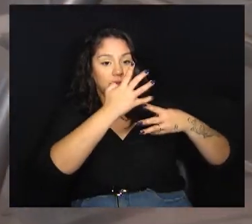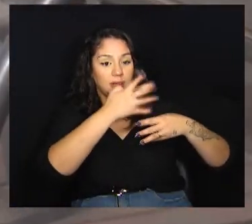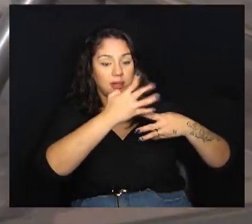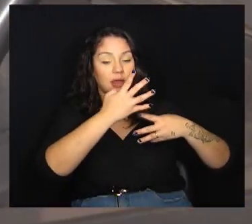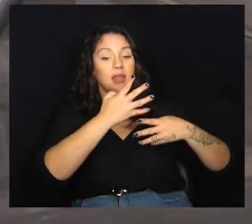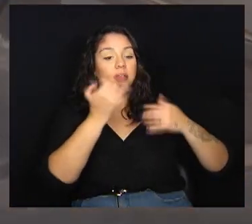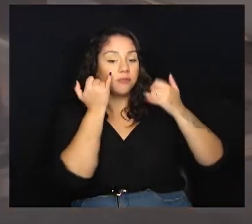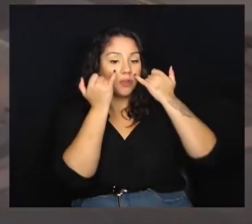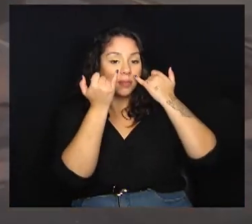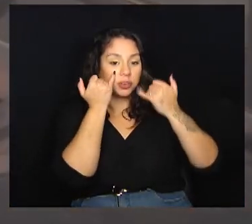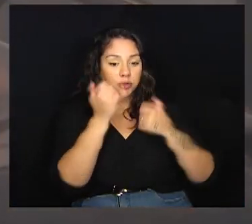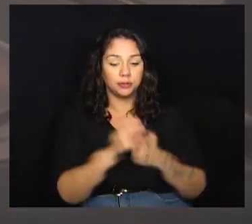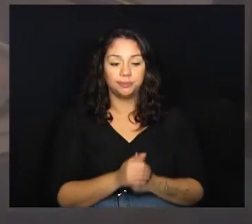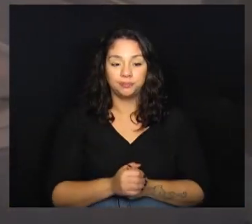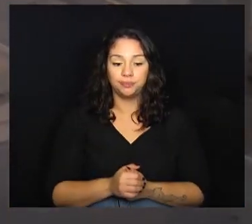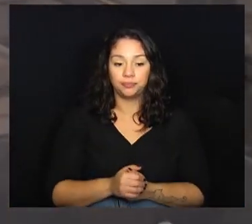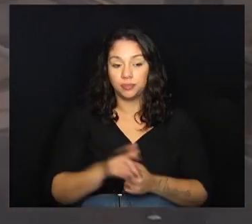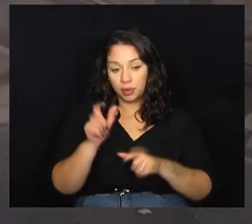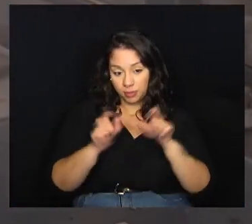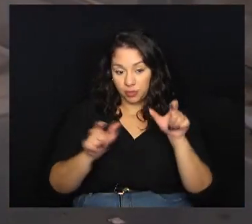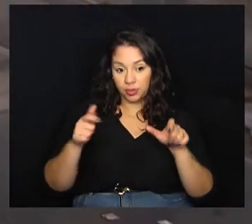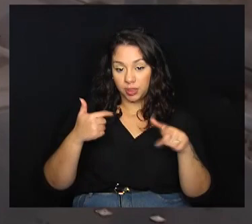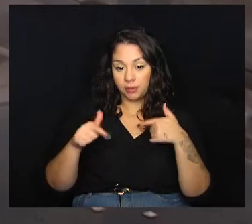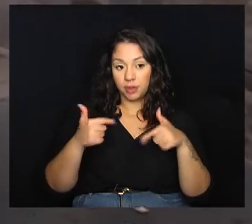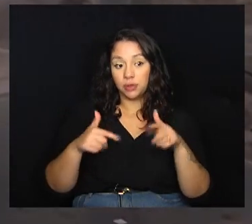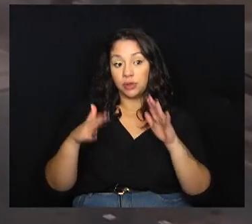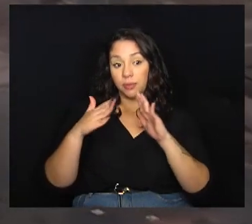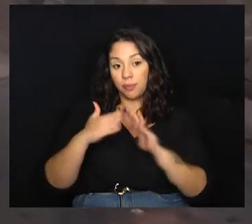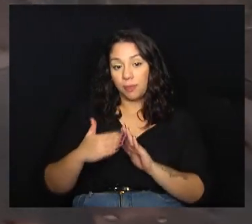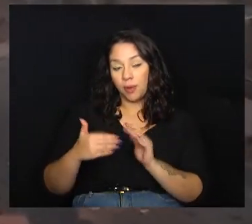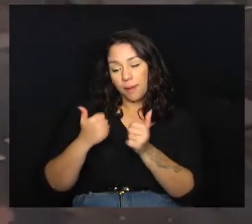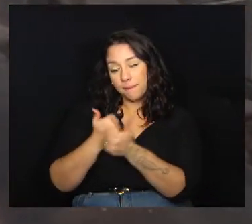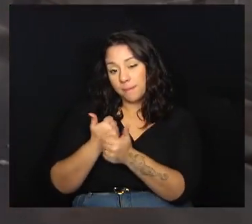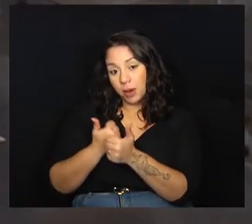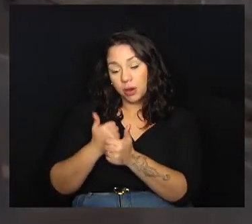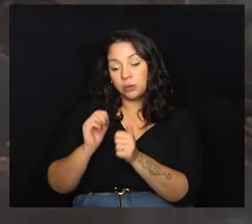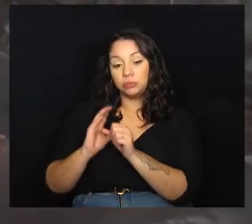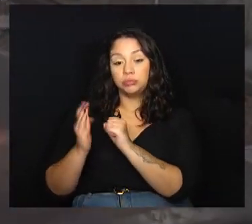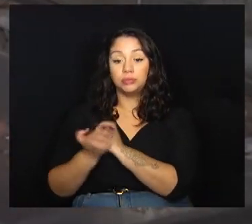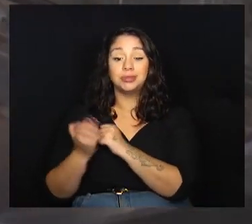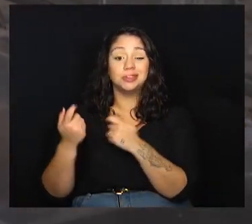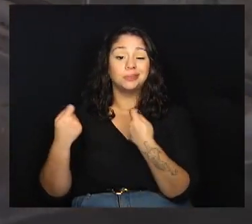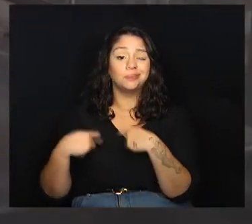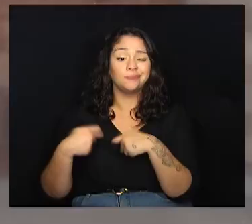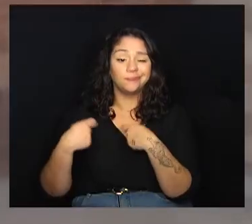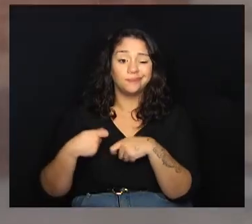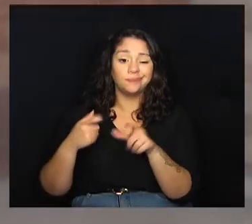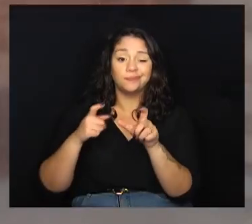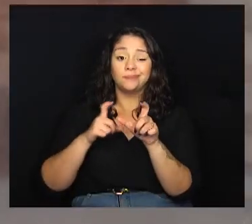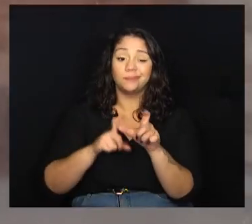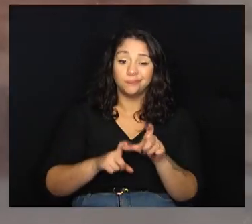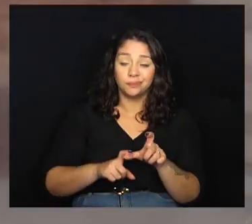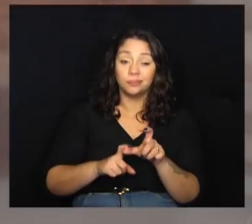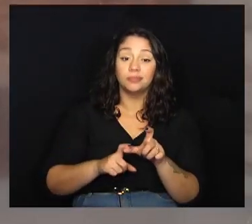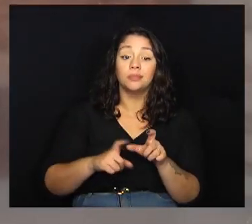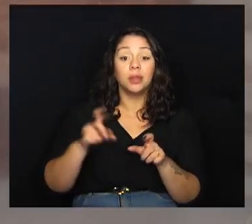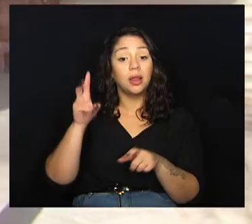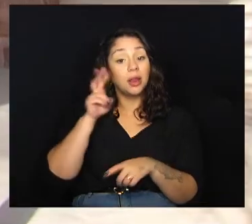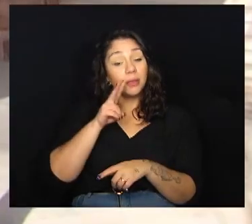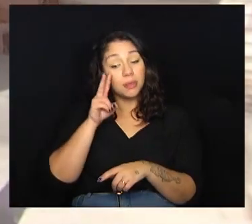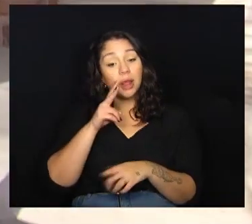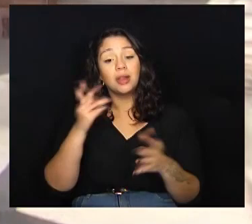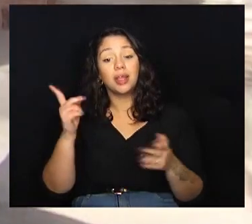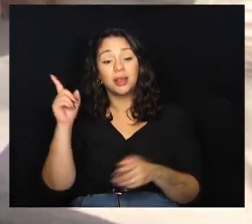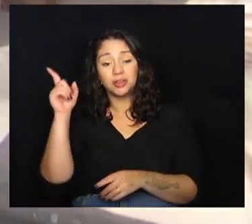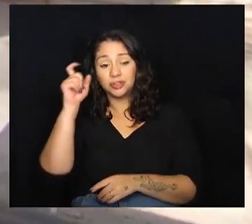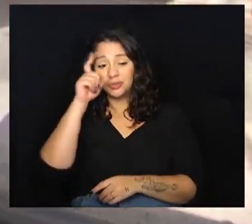As trabalhadoras que residem em bairros próximos na região e dependem do transporte público lembraram das